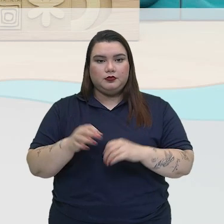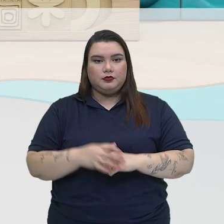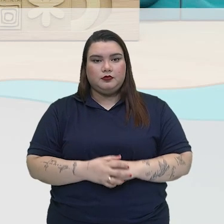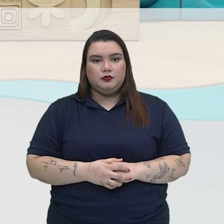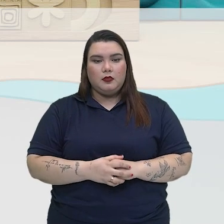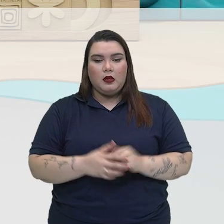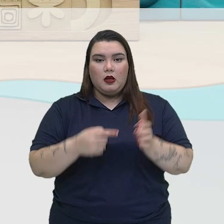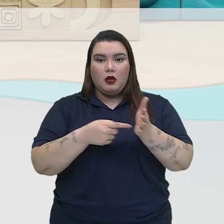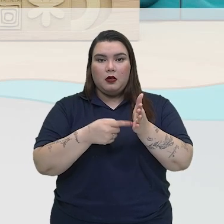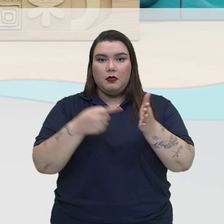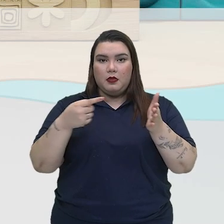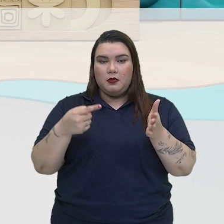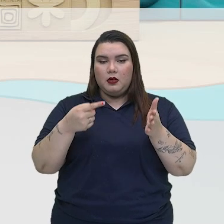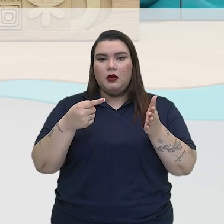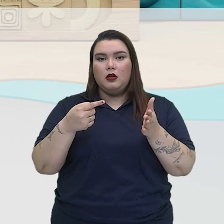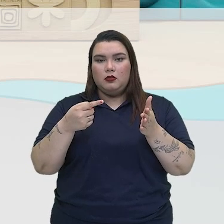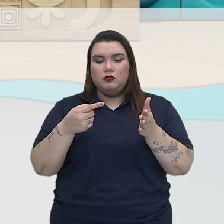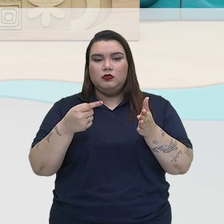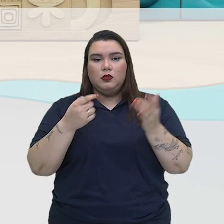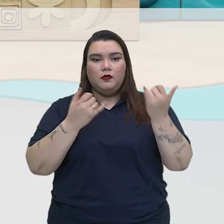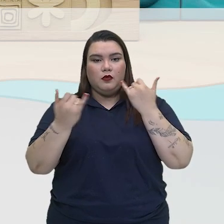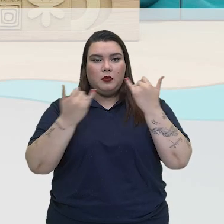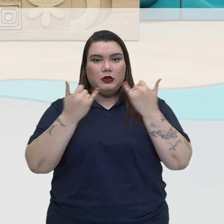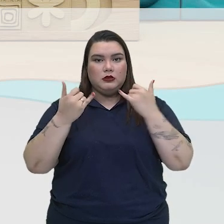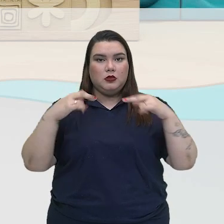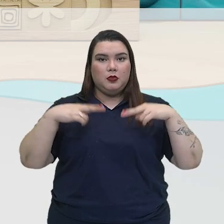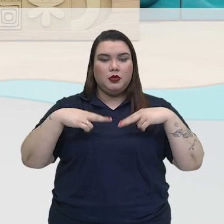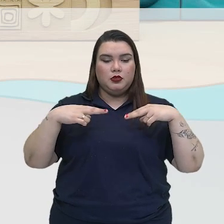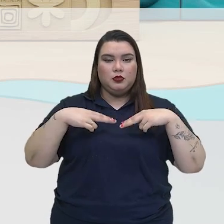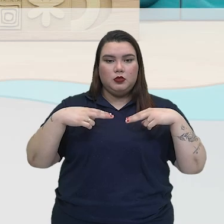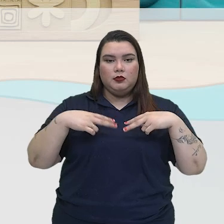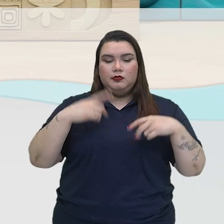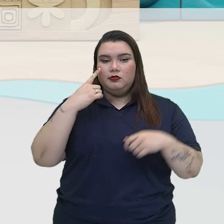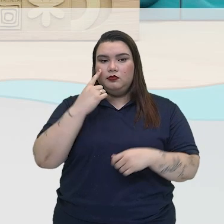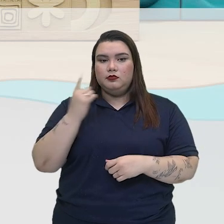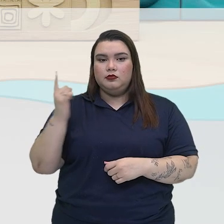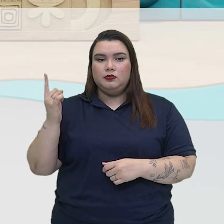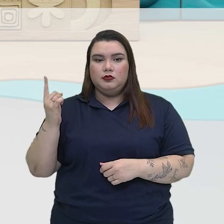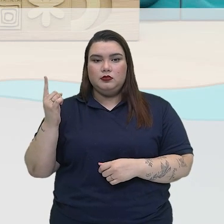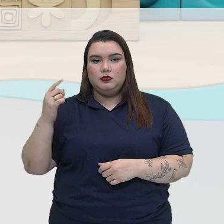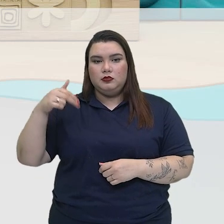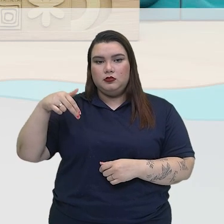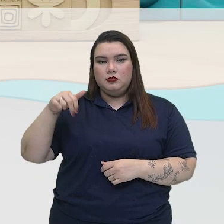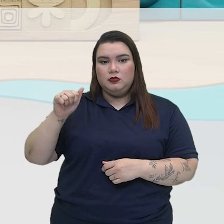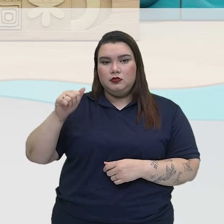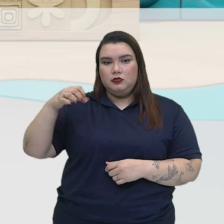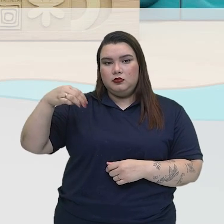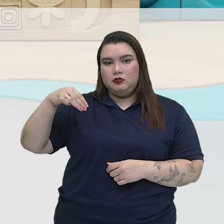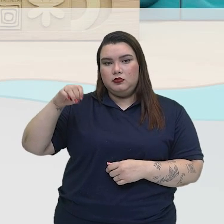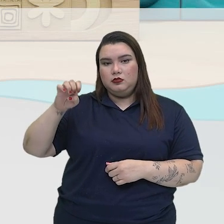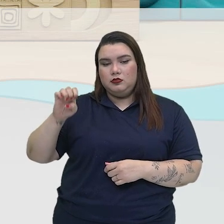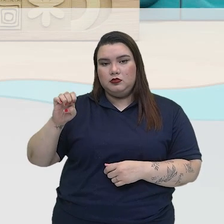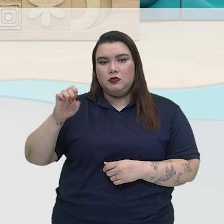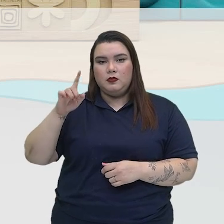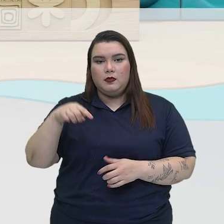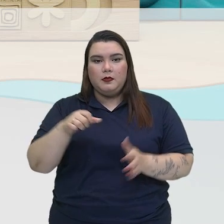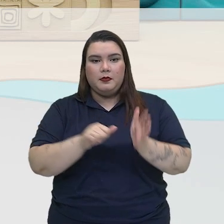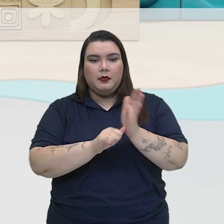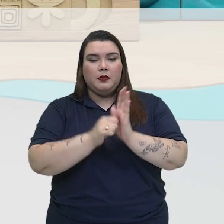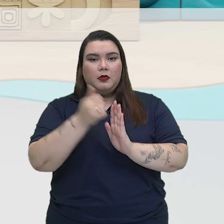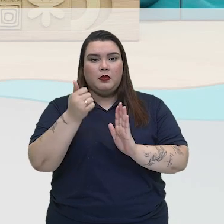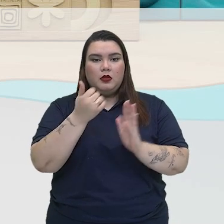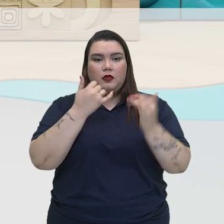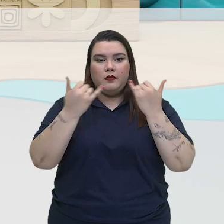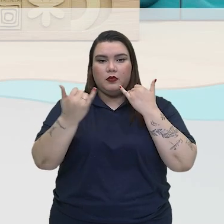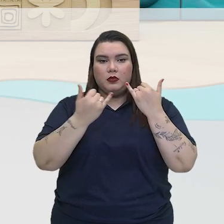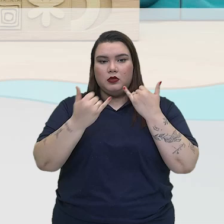A primeira personal information here, aqui, é name. Name, que é a primeira informação, né, que você